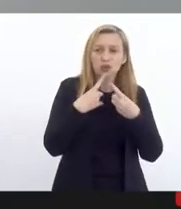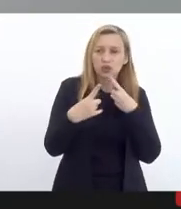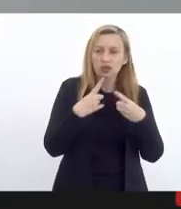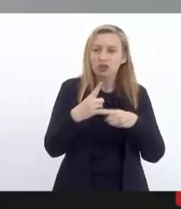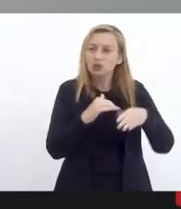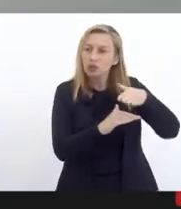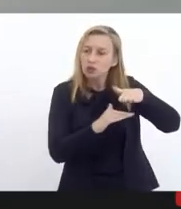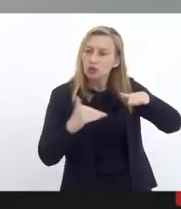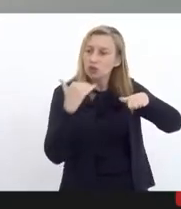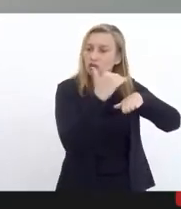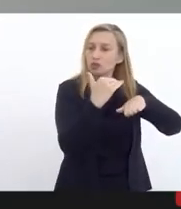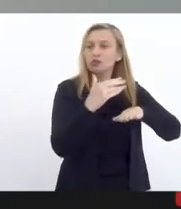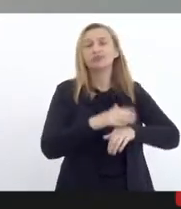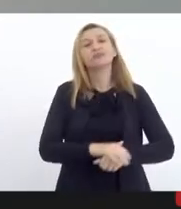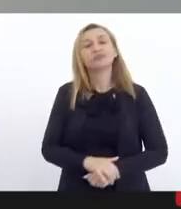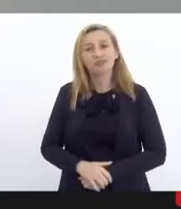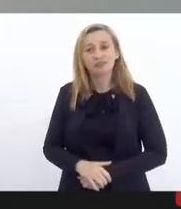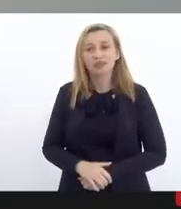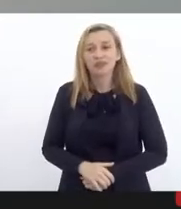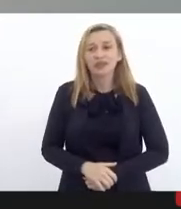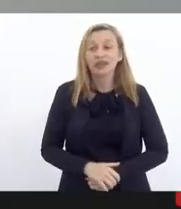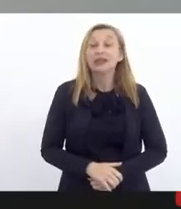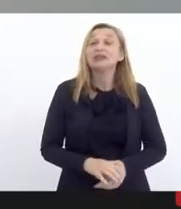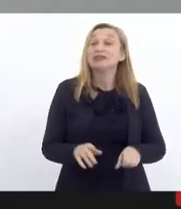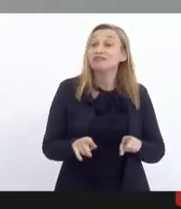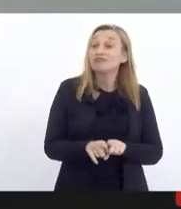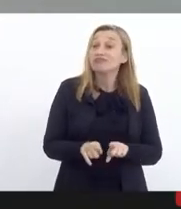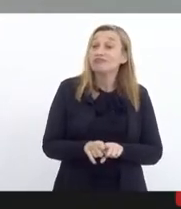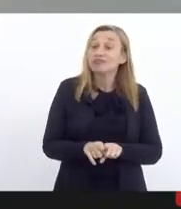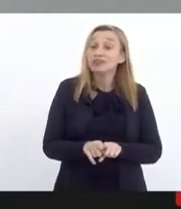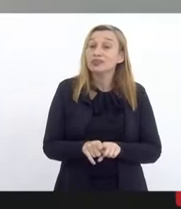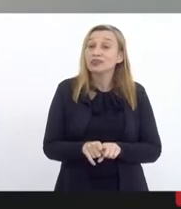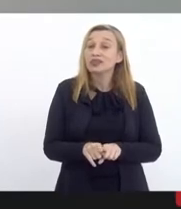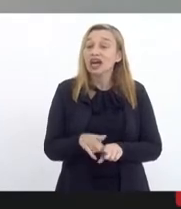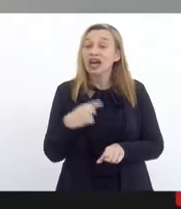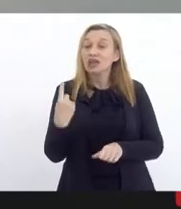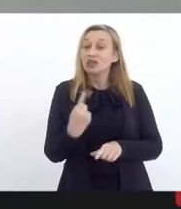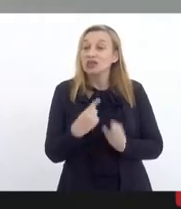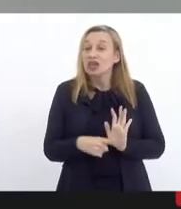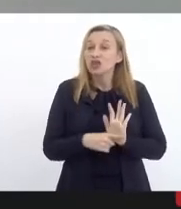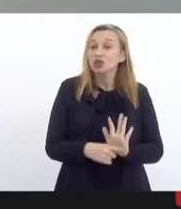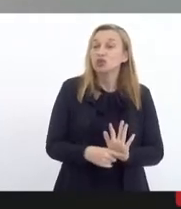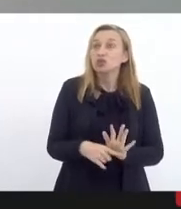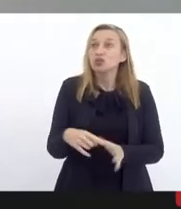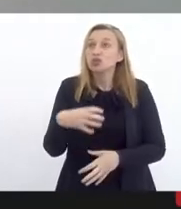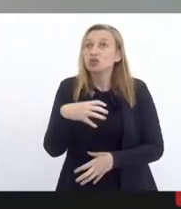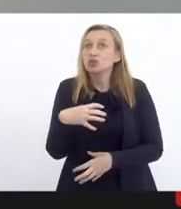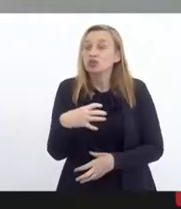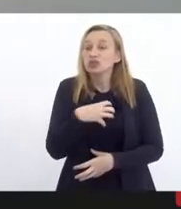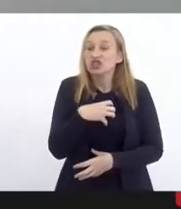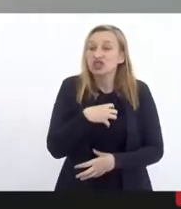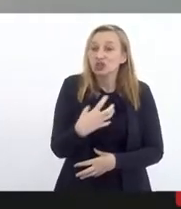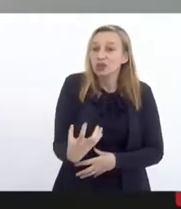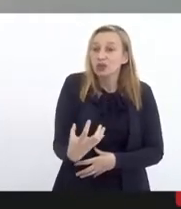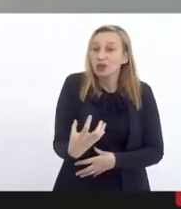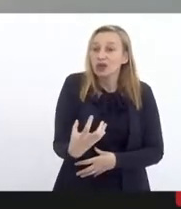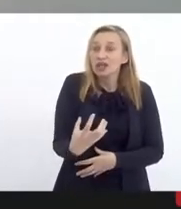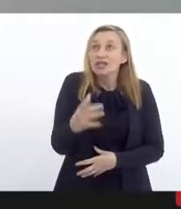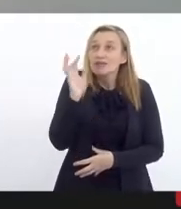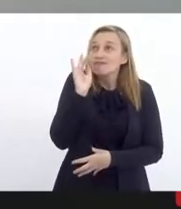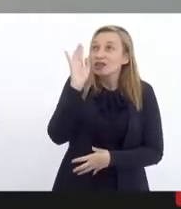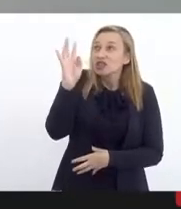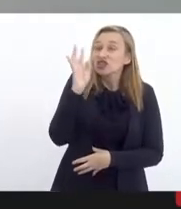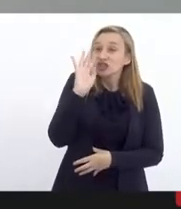Fundo Soberano. Entretanto, a nossa contribuição vai na seguinte direção. Imaginamos que